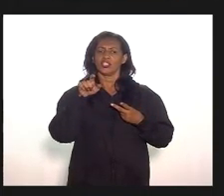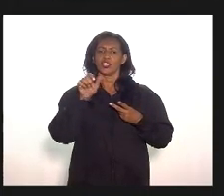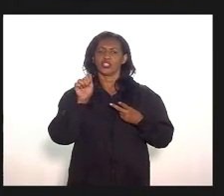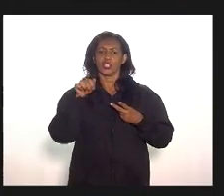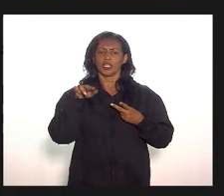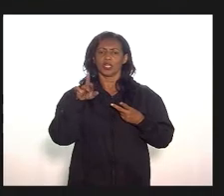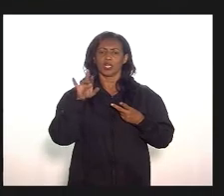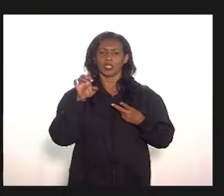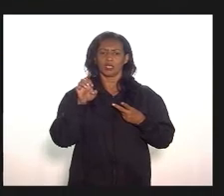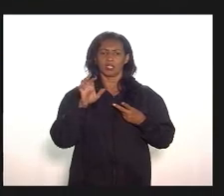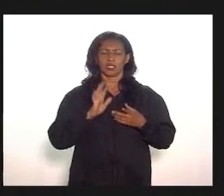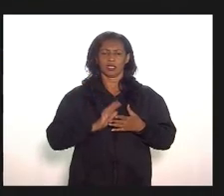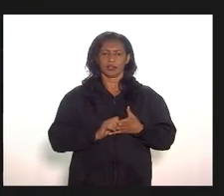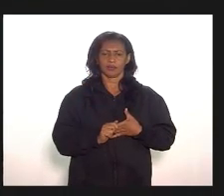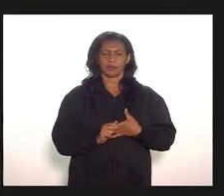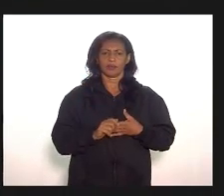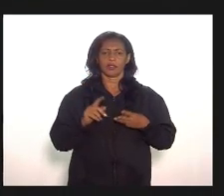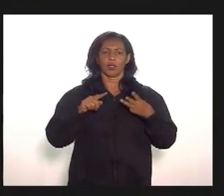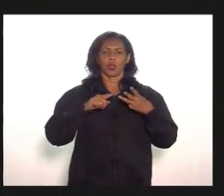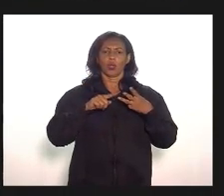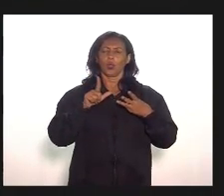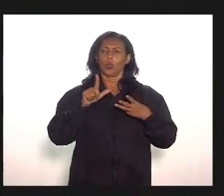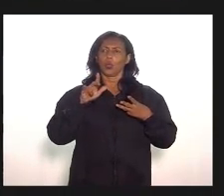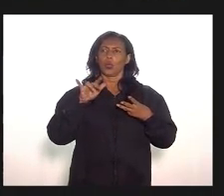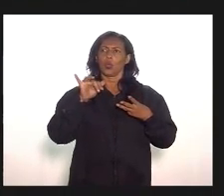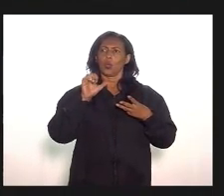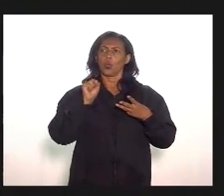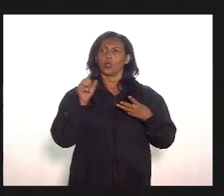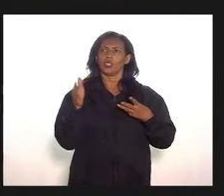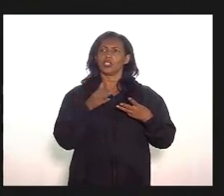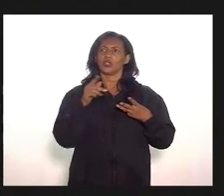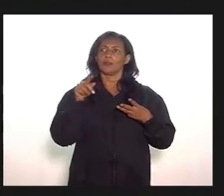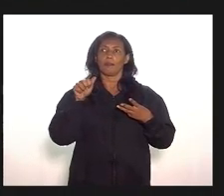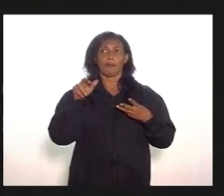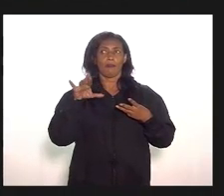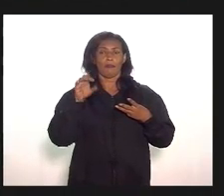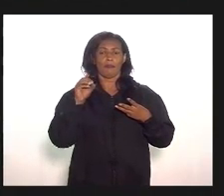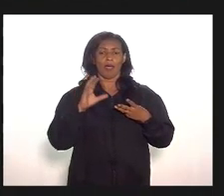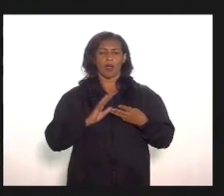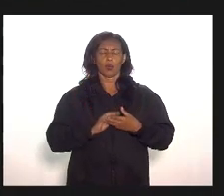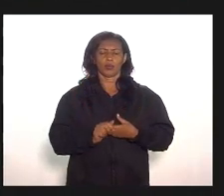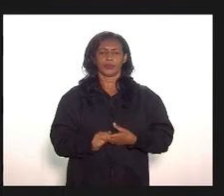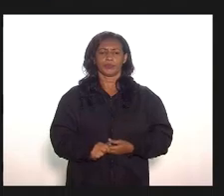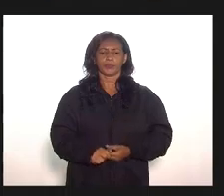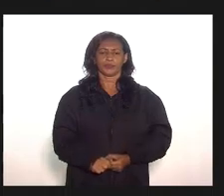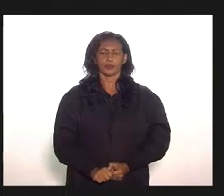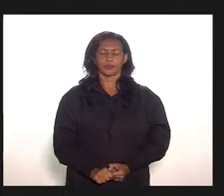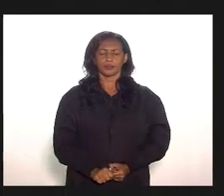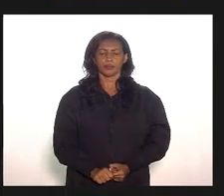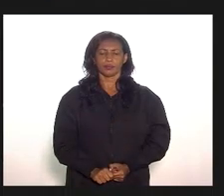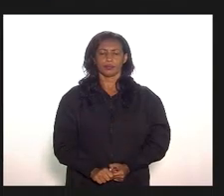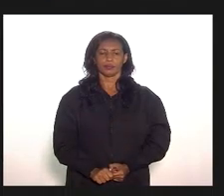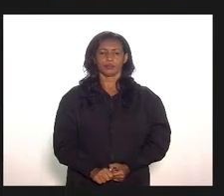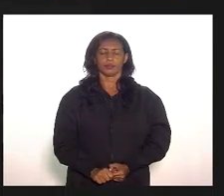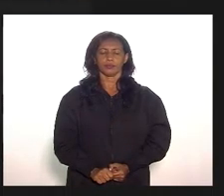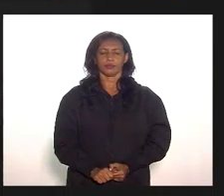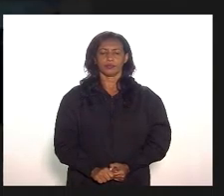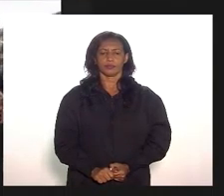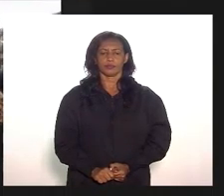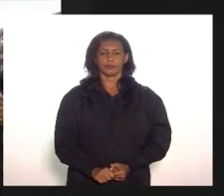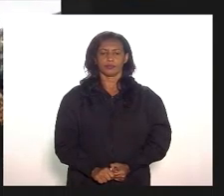Vossa Excelência está se confundindo e fechando o vídeo ao invés do microfone. Presidente, eu pedi também para discutir, por favor.